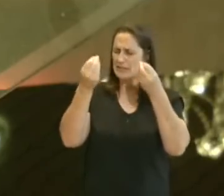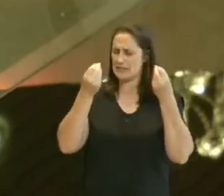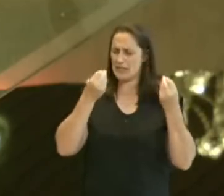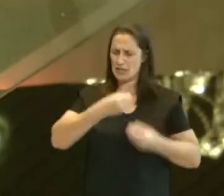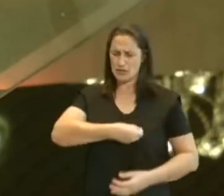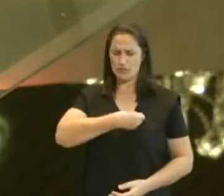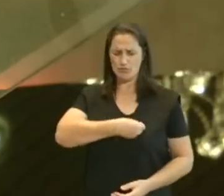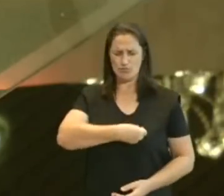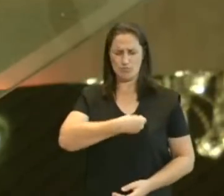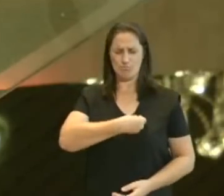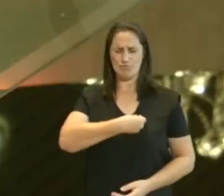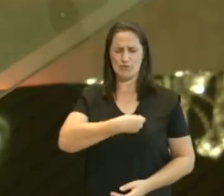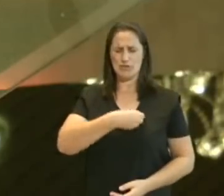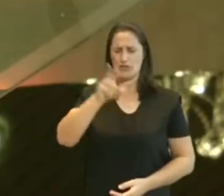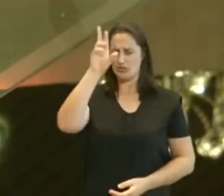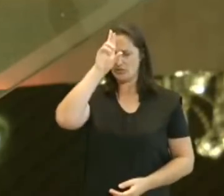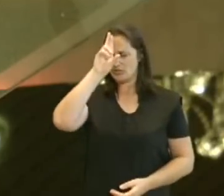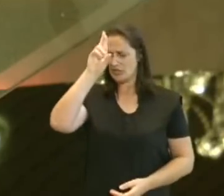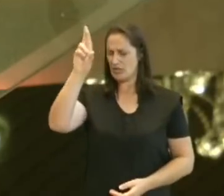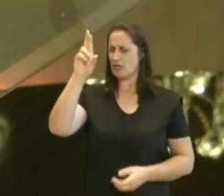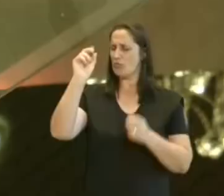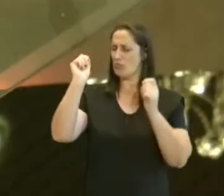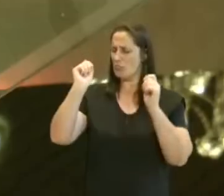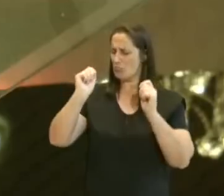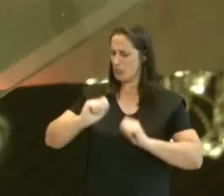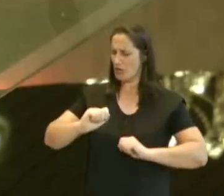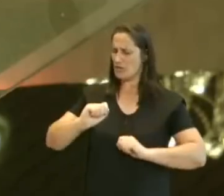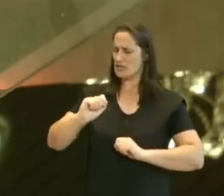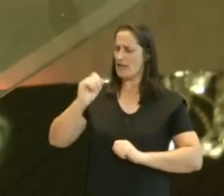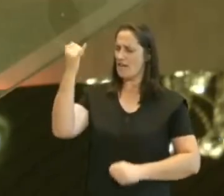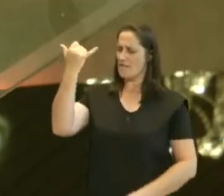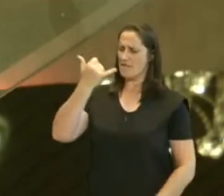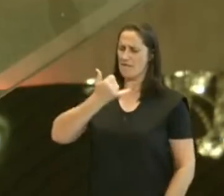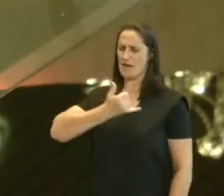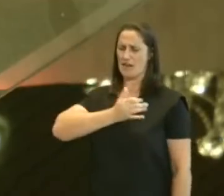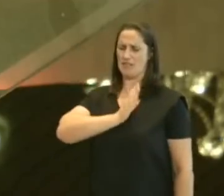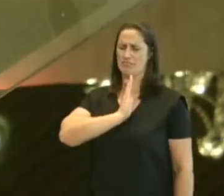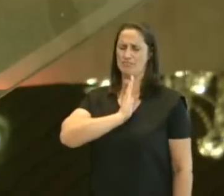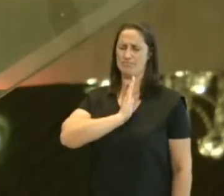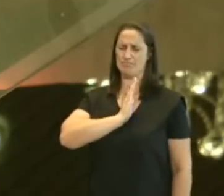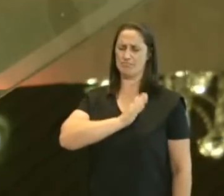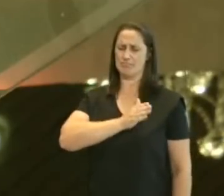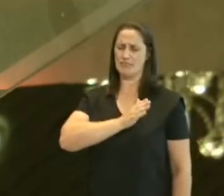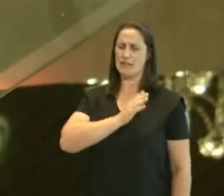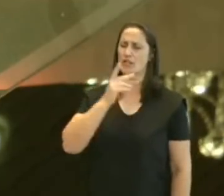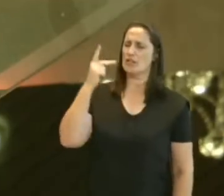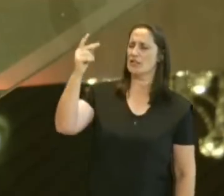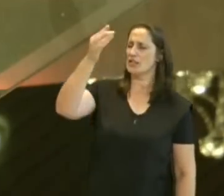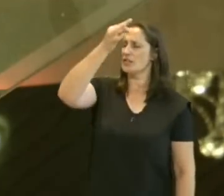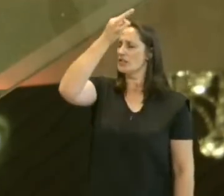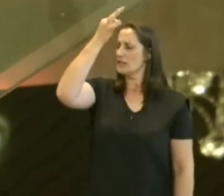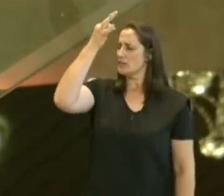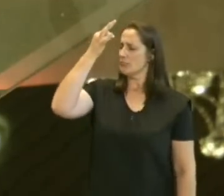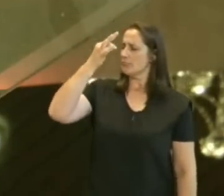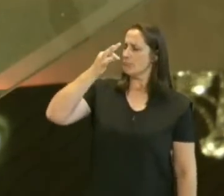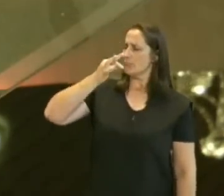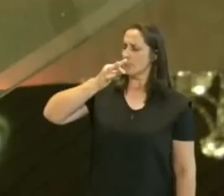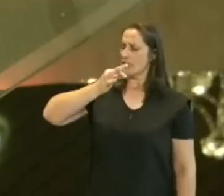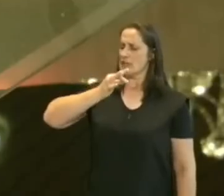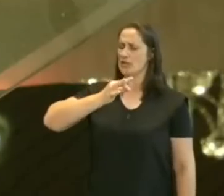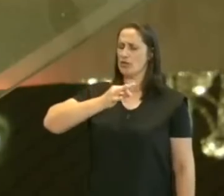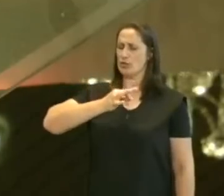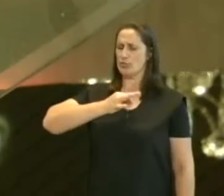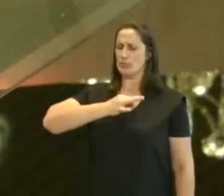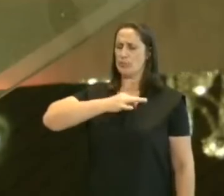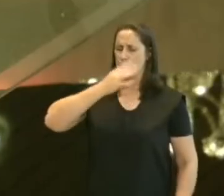vida, que o Senhor mesmo possa falar ao nosso coração, e que o Teu Espírito possa tocar